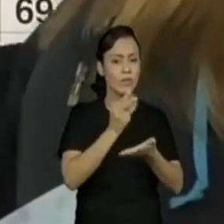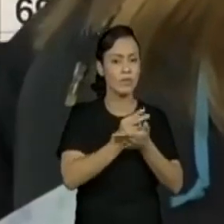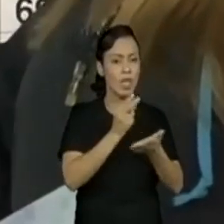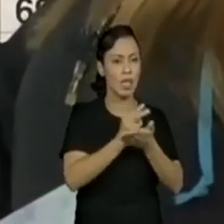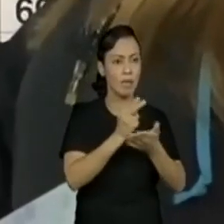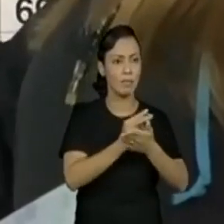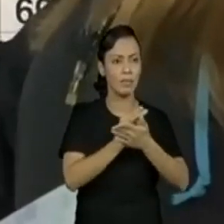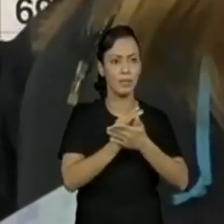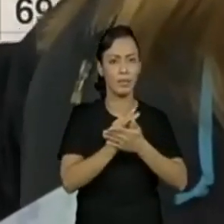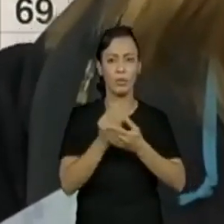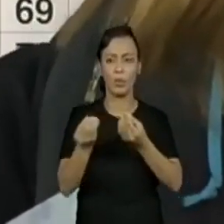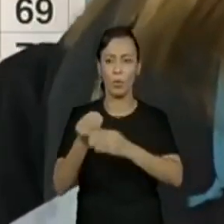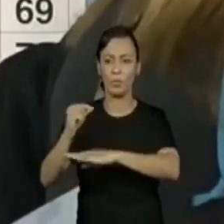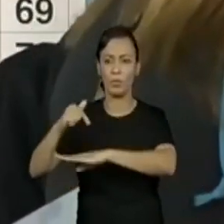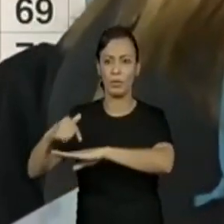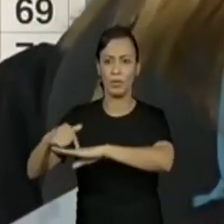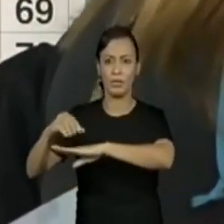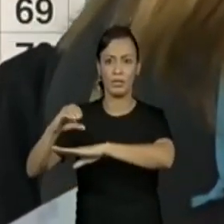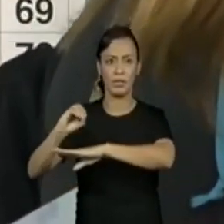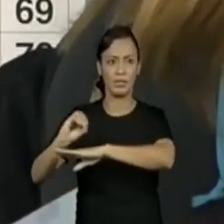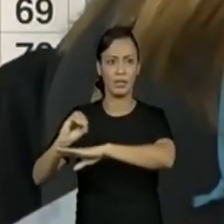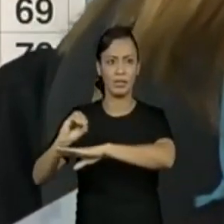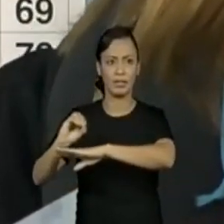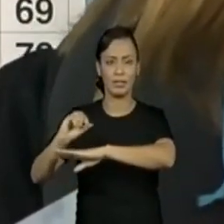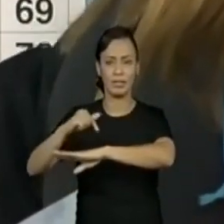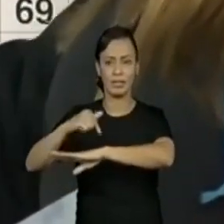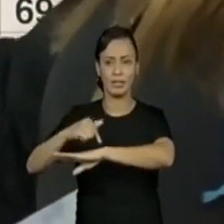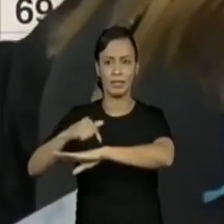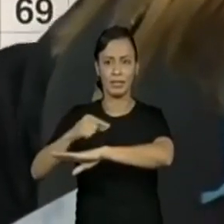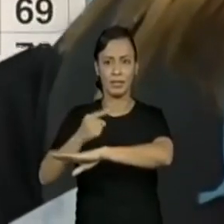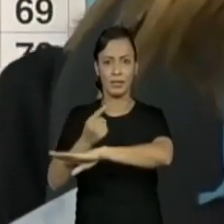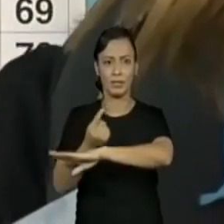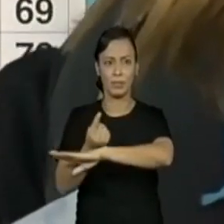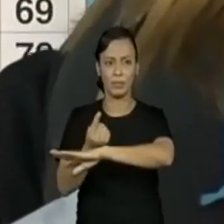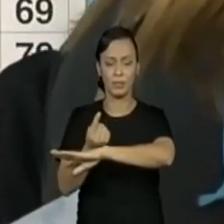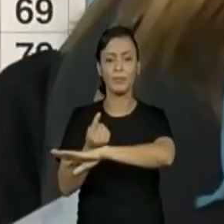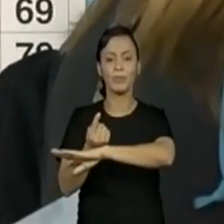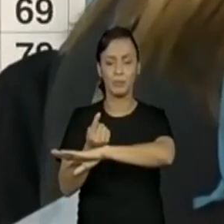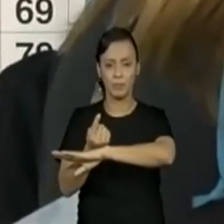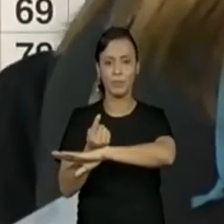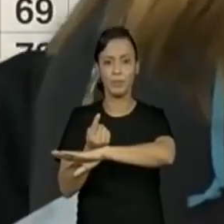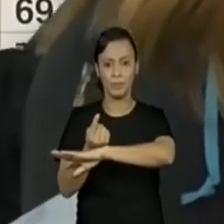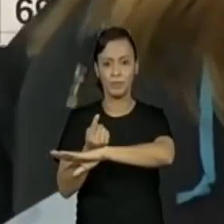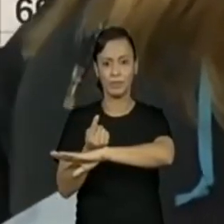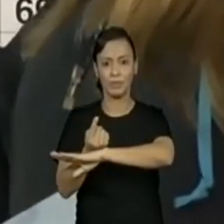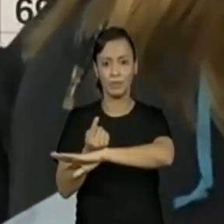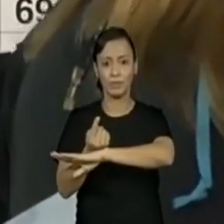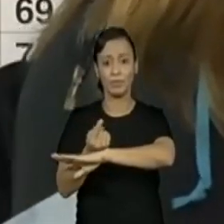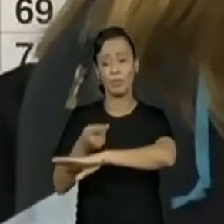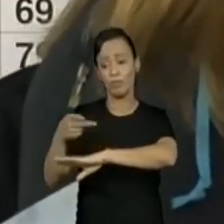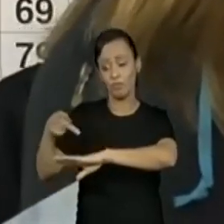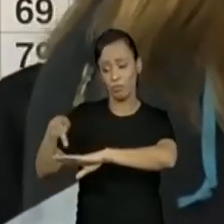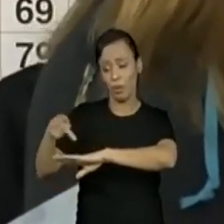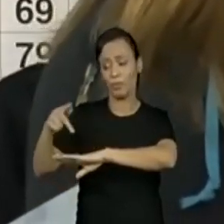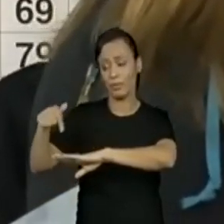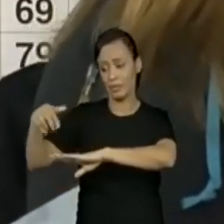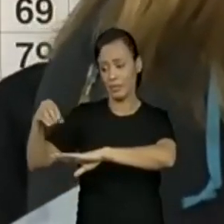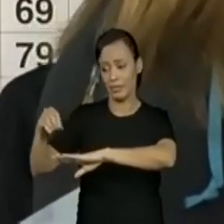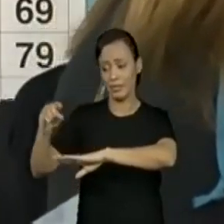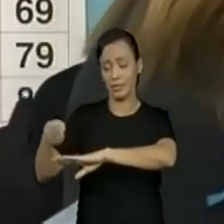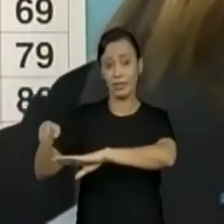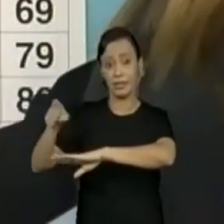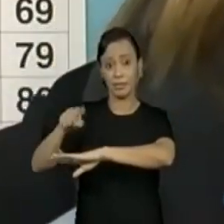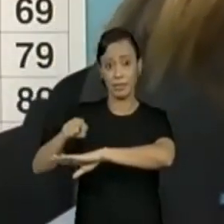direita, depois do 70, nós temos o 71. É o sucessor do 70, é o que vem